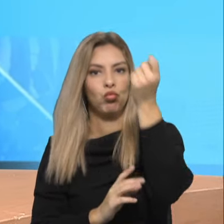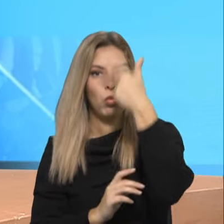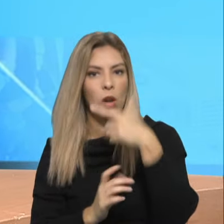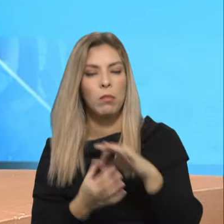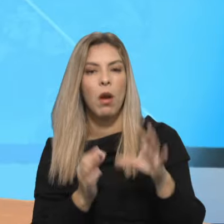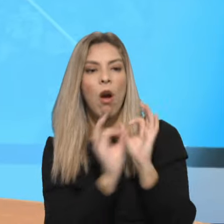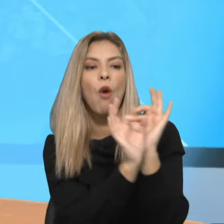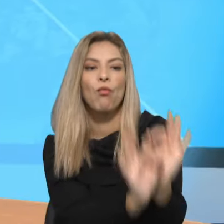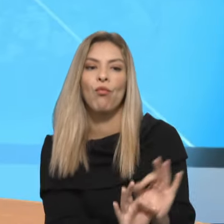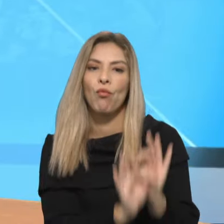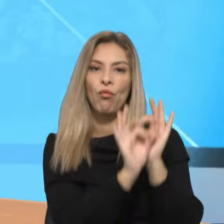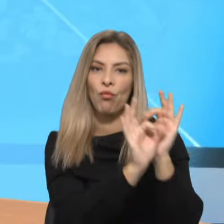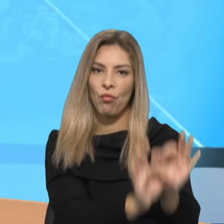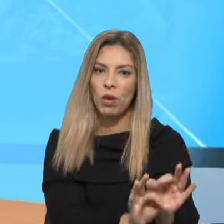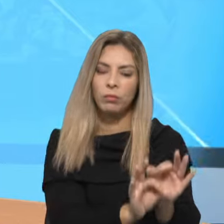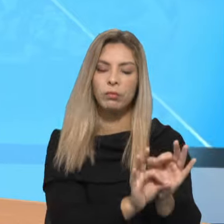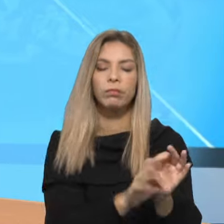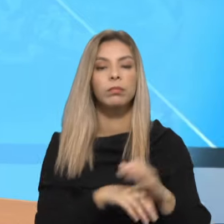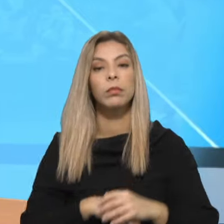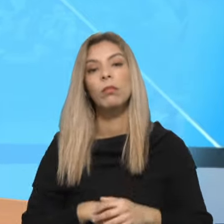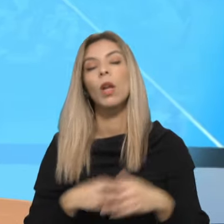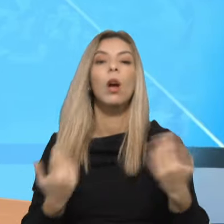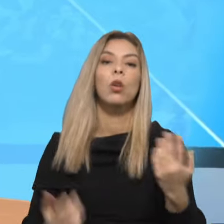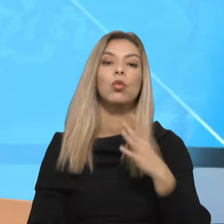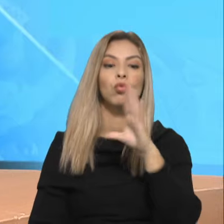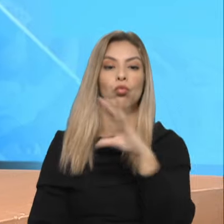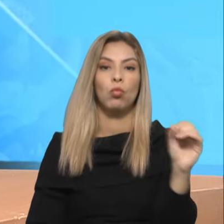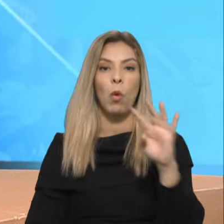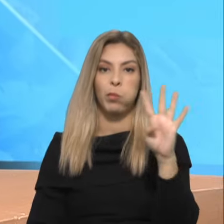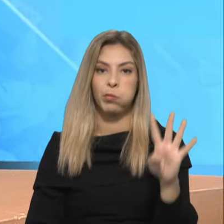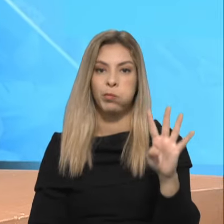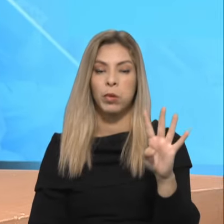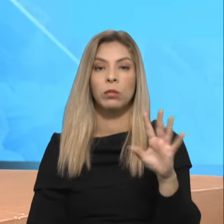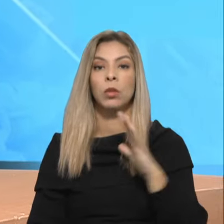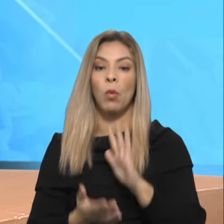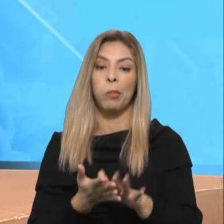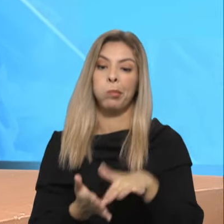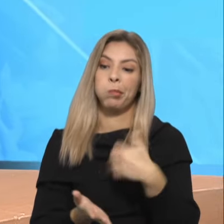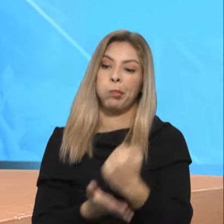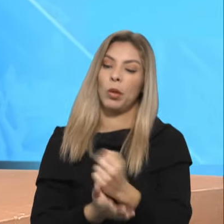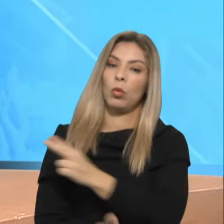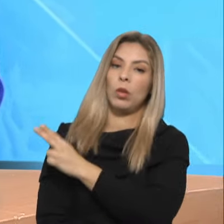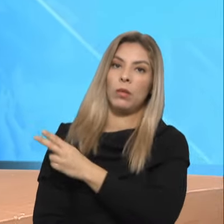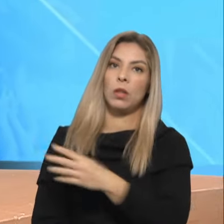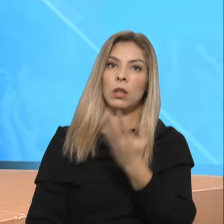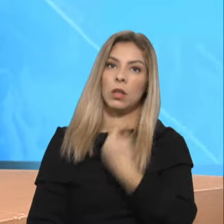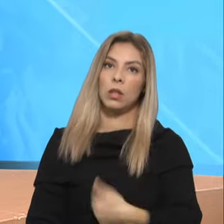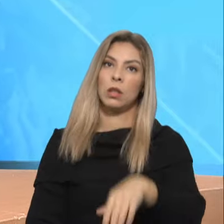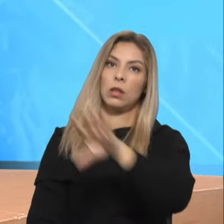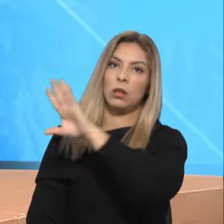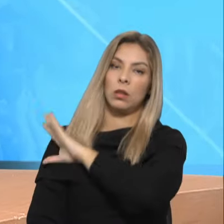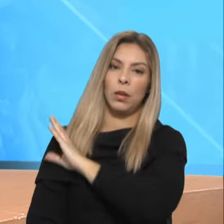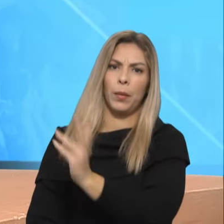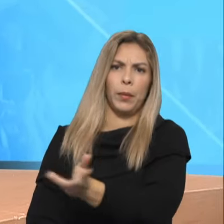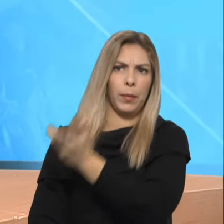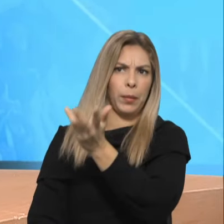Conceição. Então, Dom João IV vai também obrigar que quem se graduasse na Universidade de Coimbra, na nossa celebérrima Universidade de